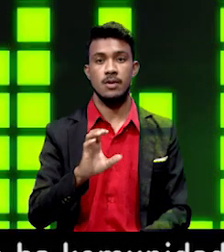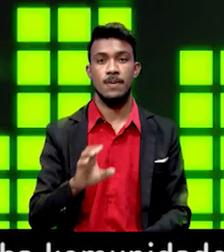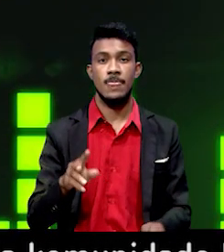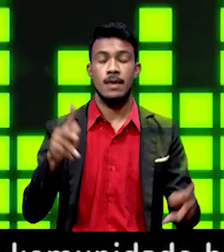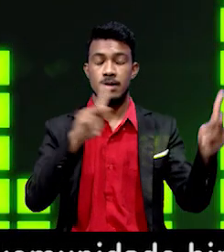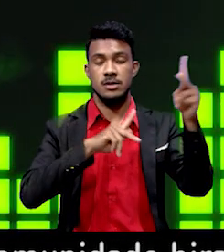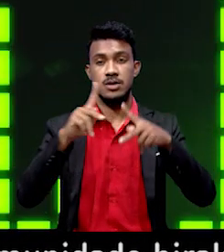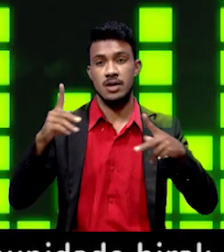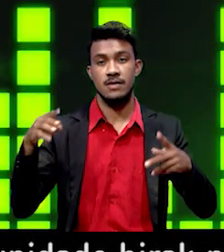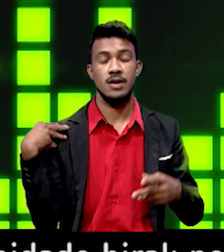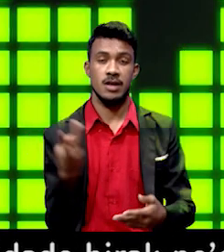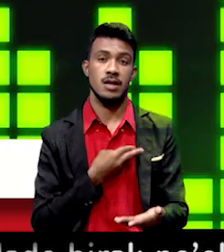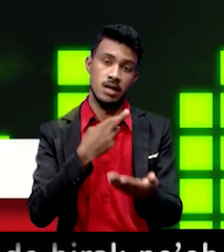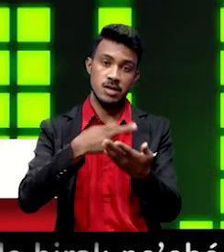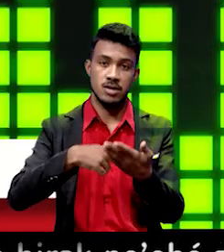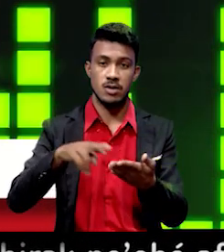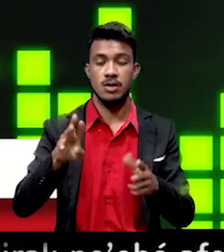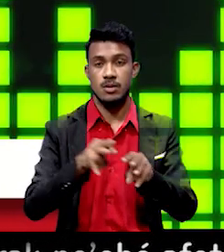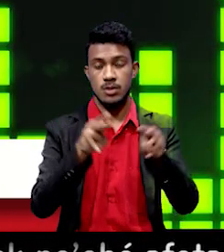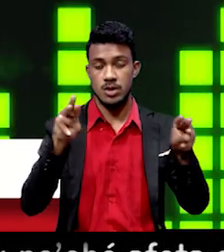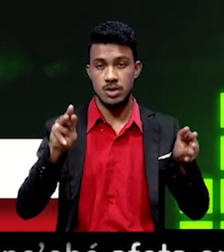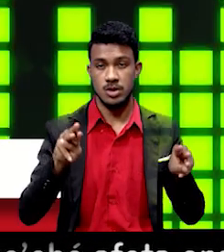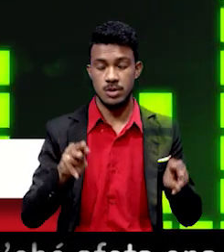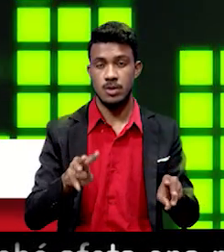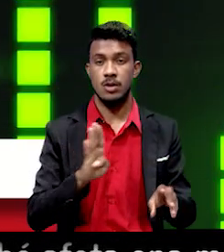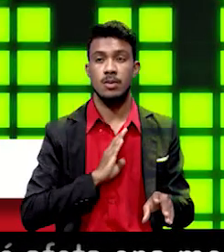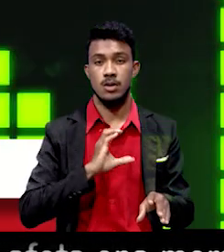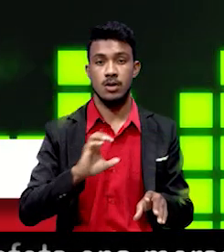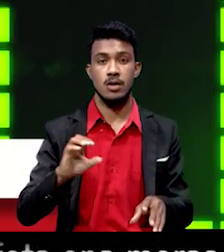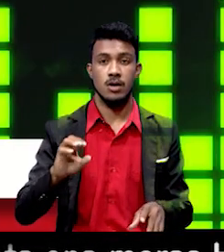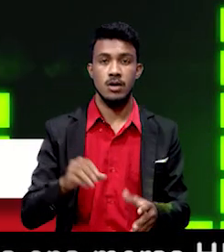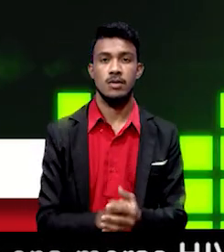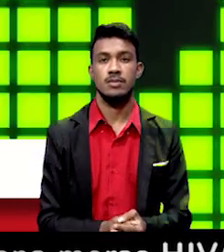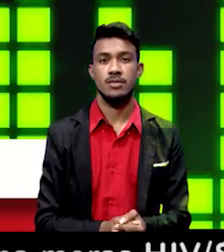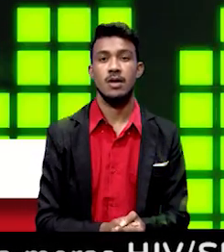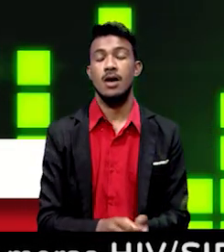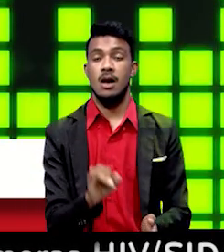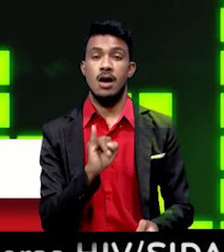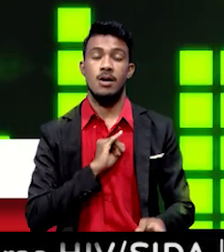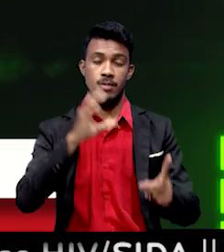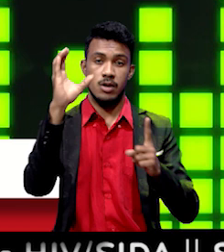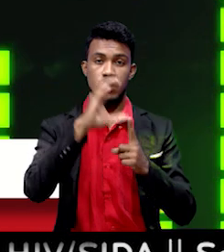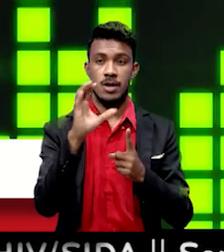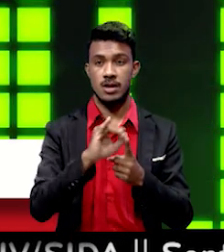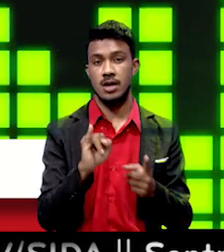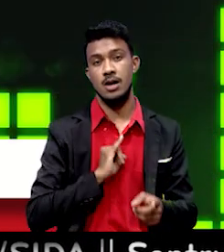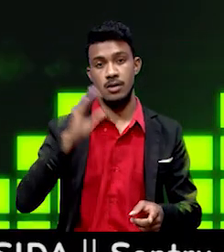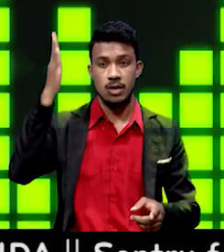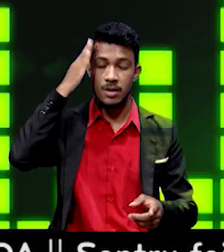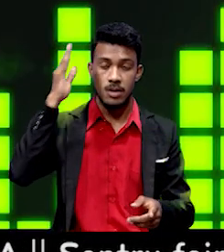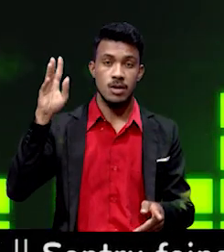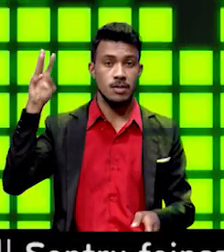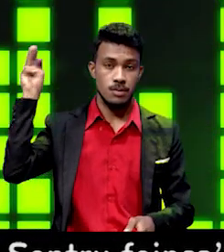em orientação. E a informação né cara que beha uma que o comandante já não marca tem o Ministério Público e a